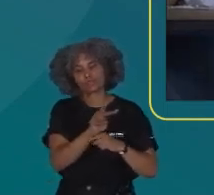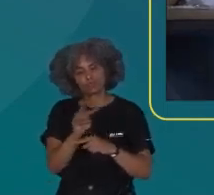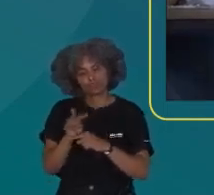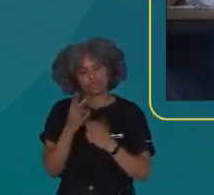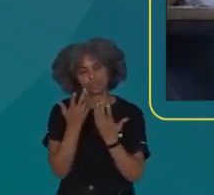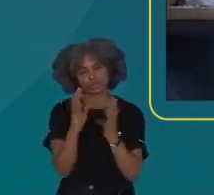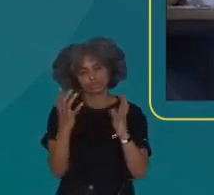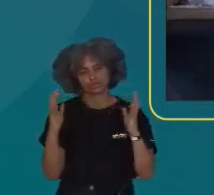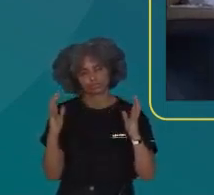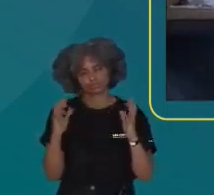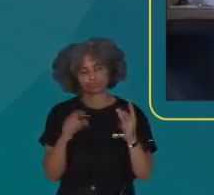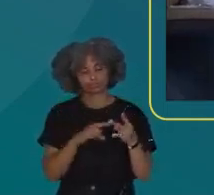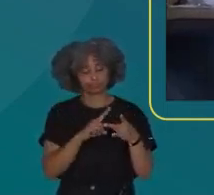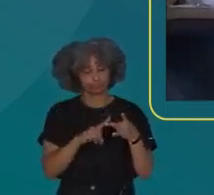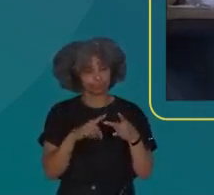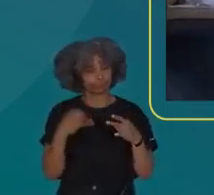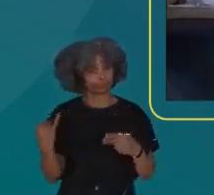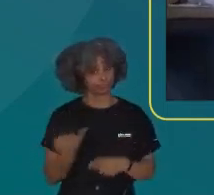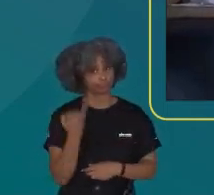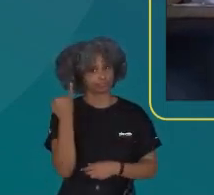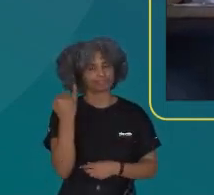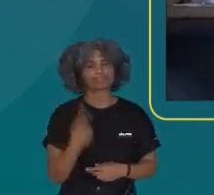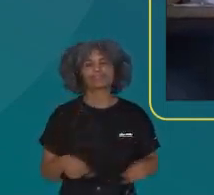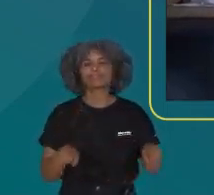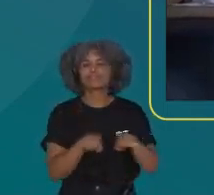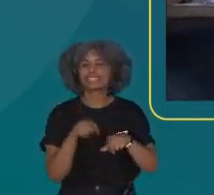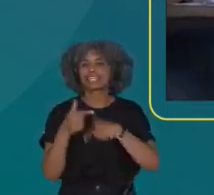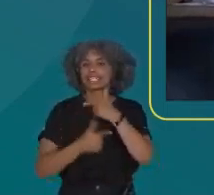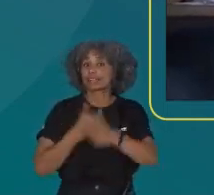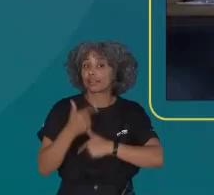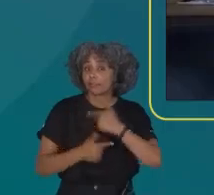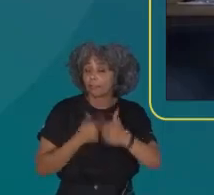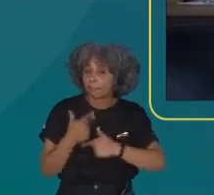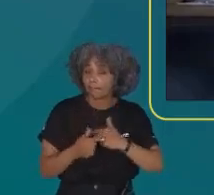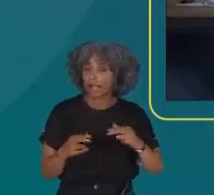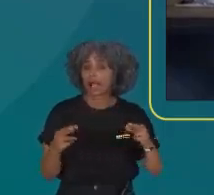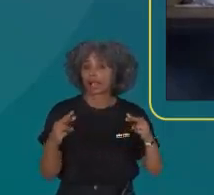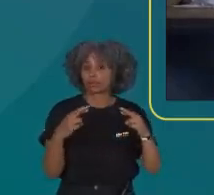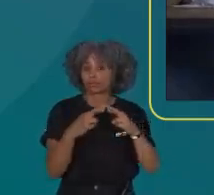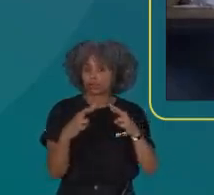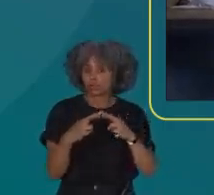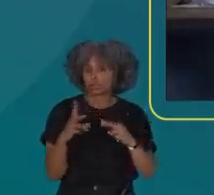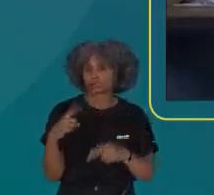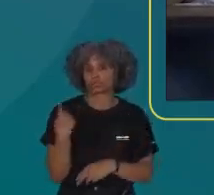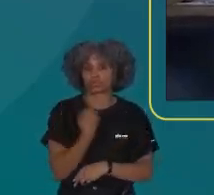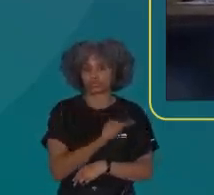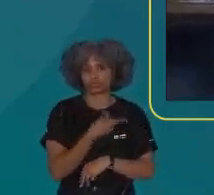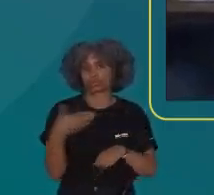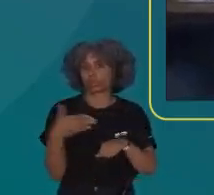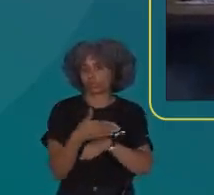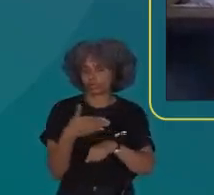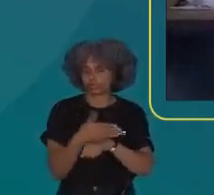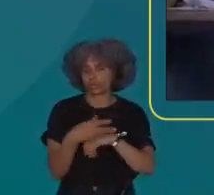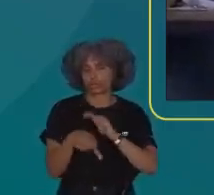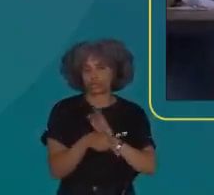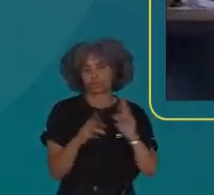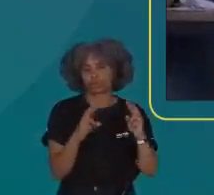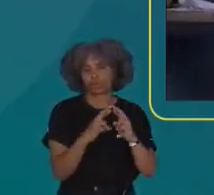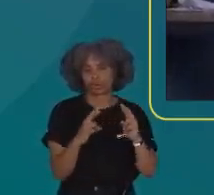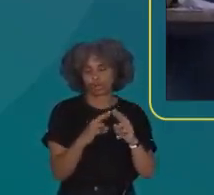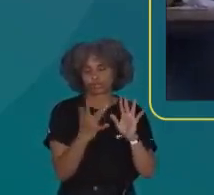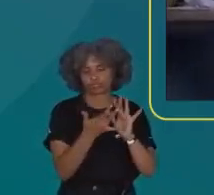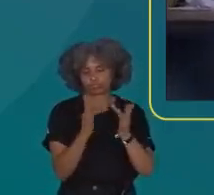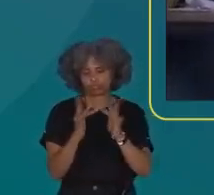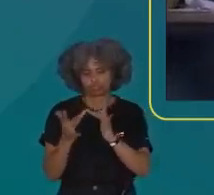natureza. Outro ponto importante é todo esse trabalho em rede que acontece, e nós participamos da rede do ICLEI, do